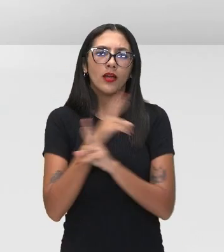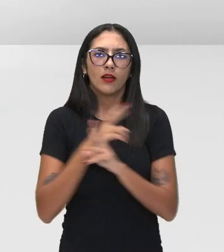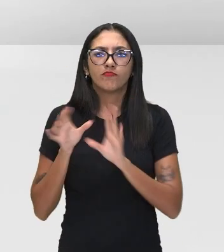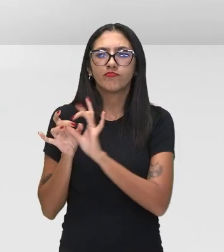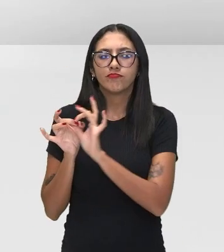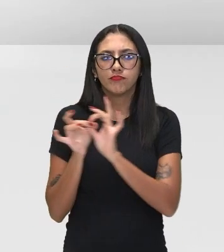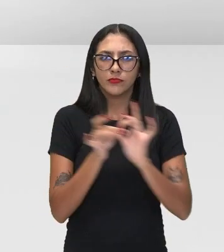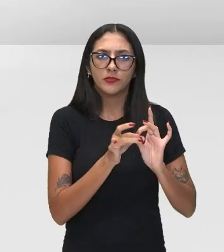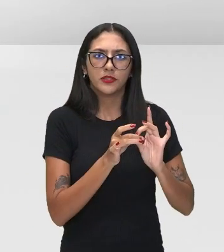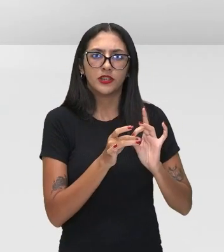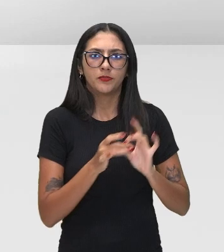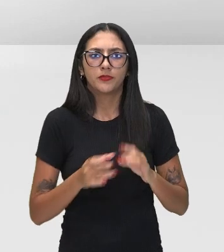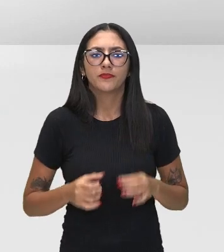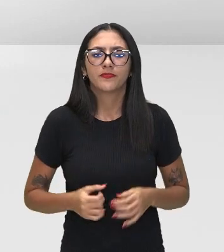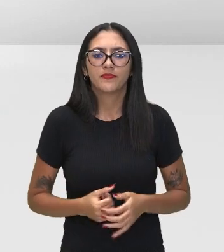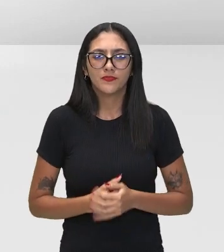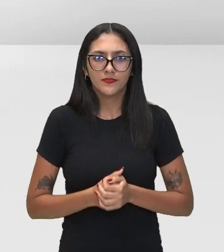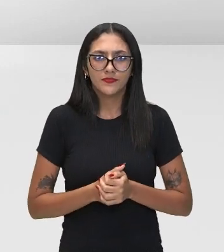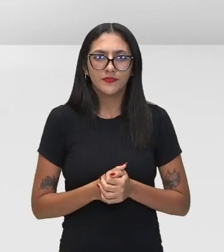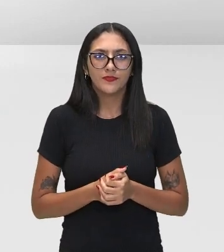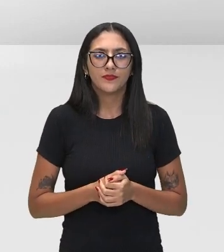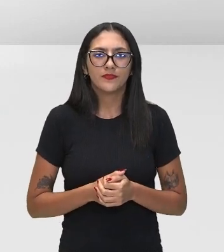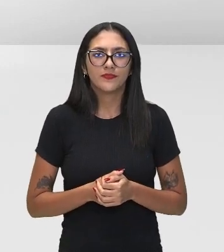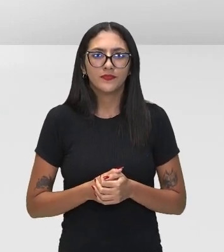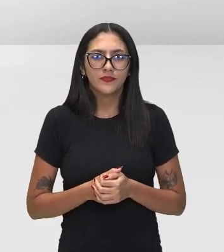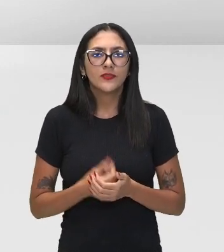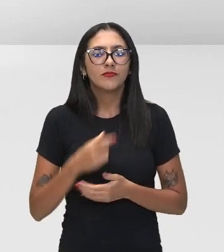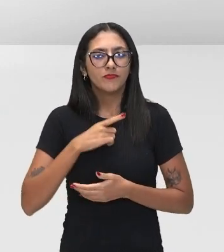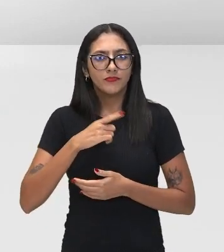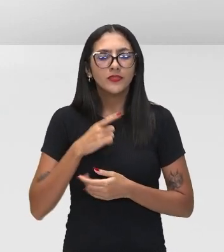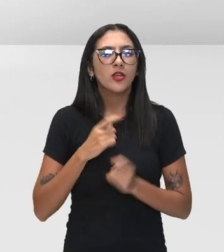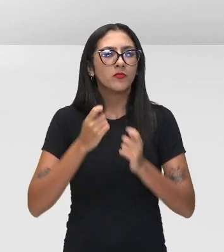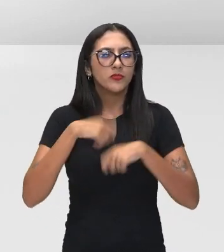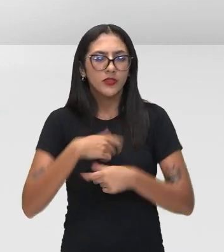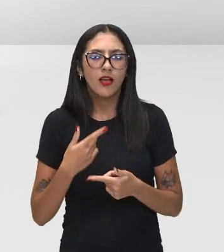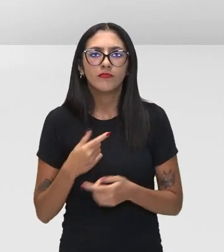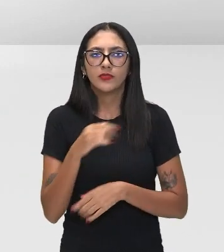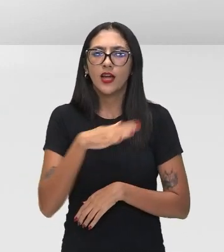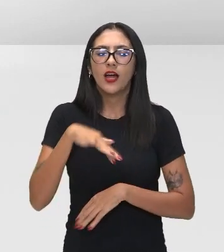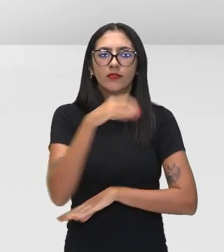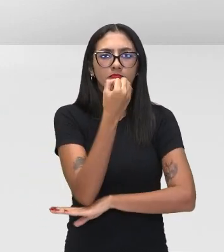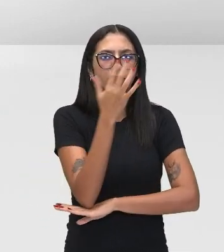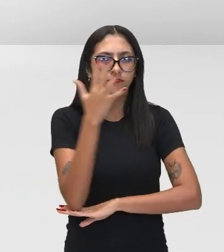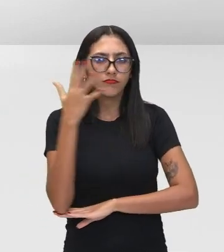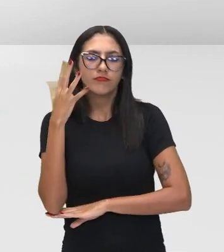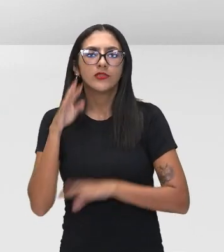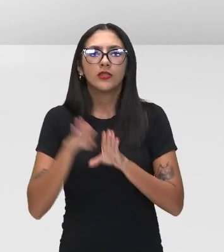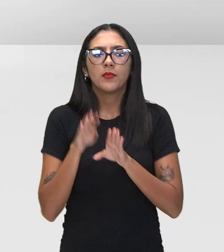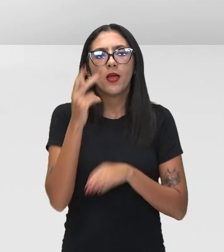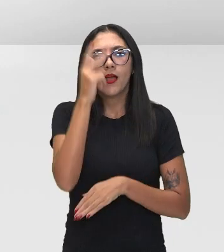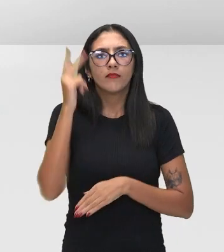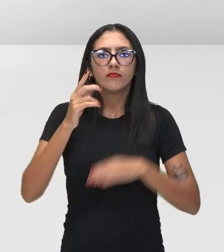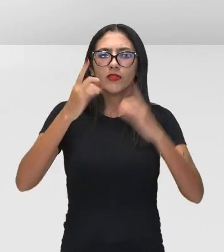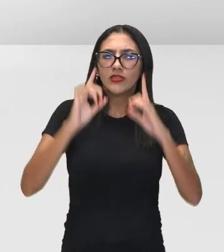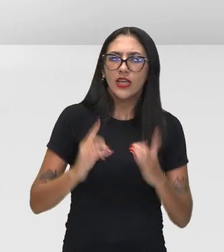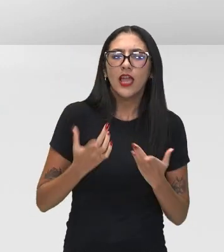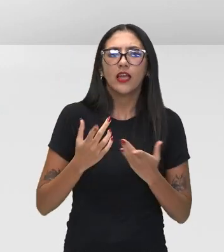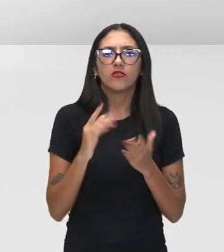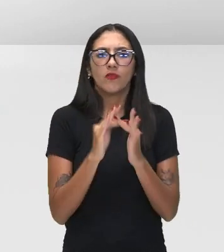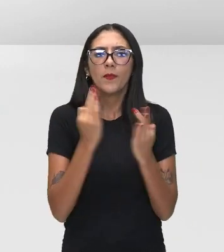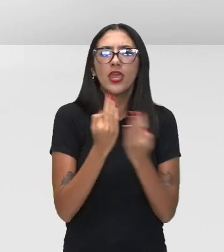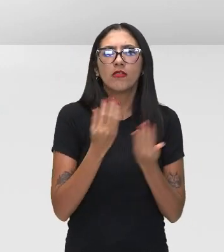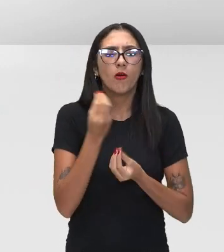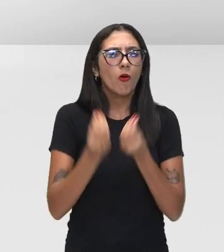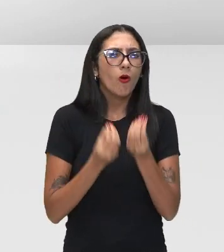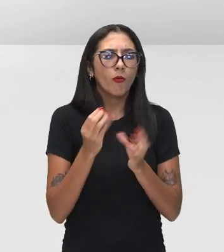Ele tem uma preocupação de ser um negócio para lidar com as pessoas idosas, com o meio ambiente, com as pessoas deficientes, com a família, né? Então, a